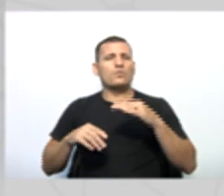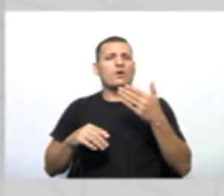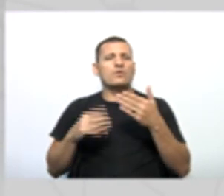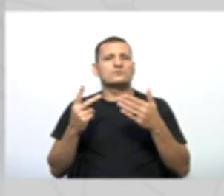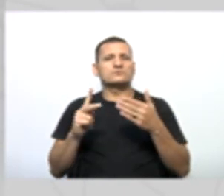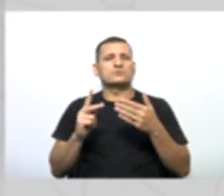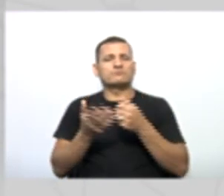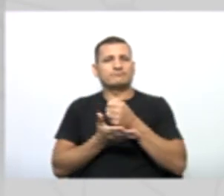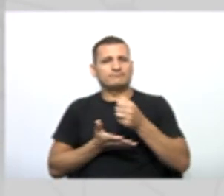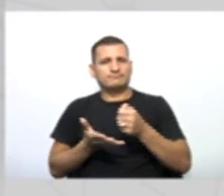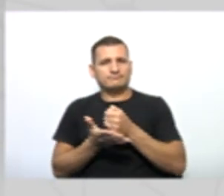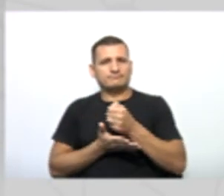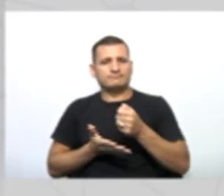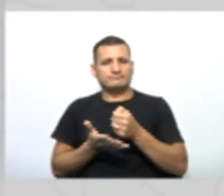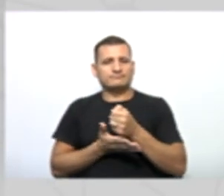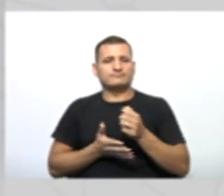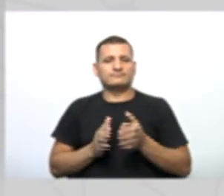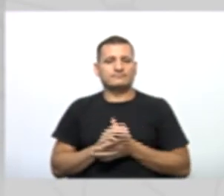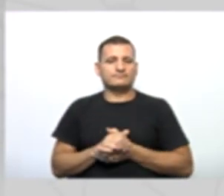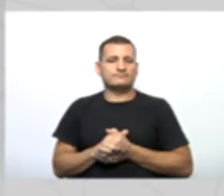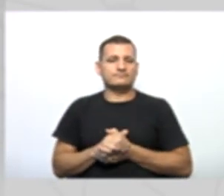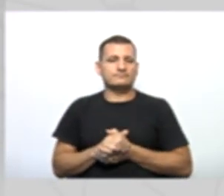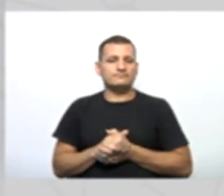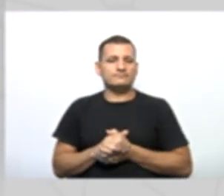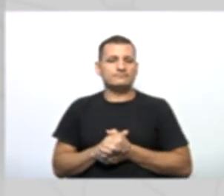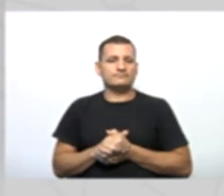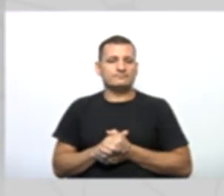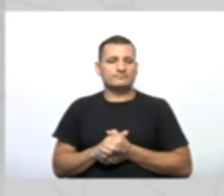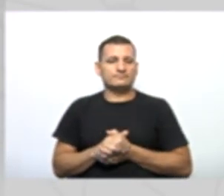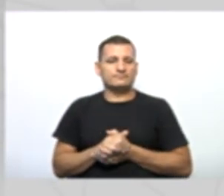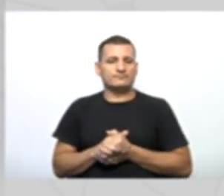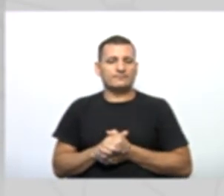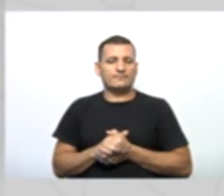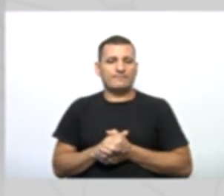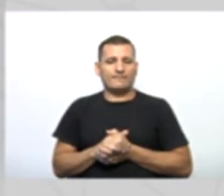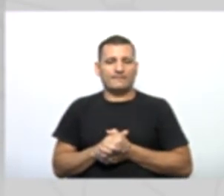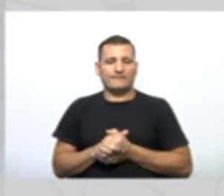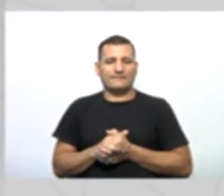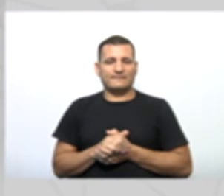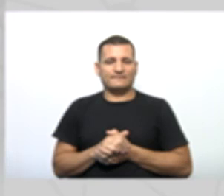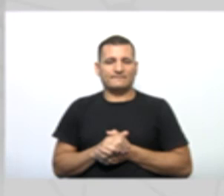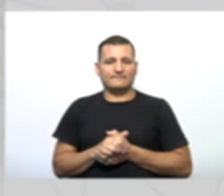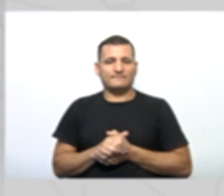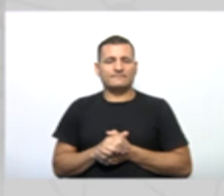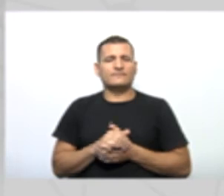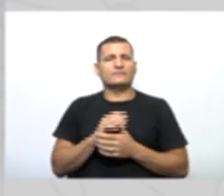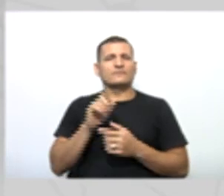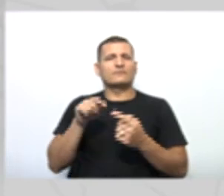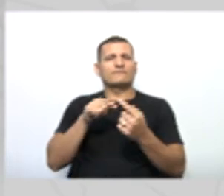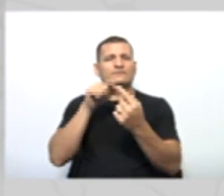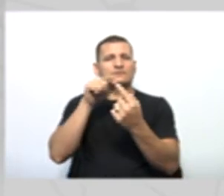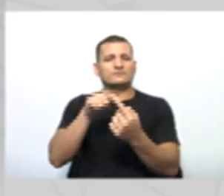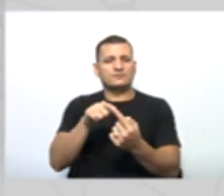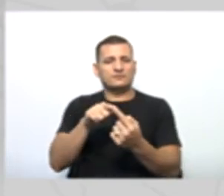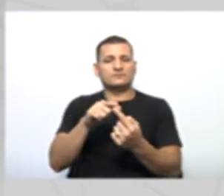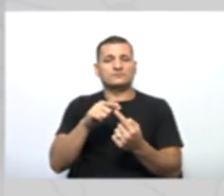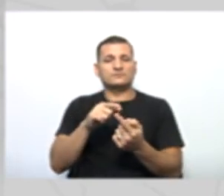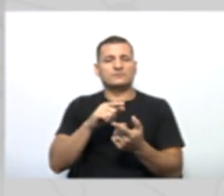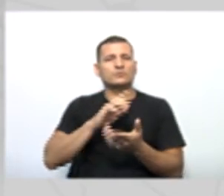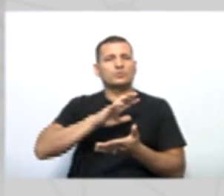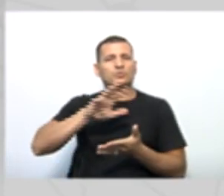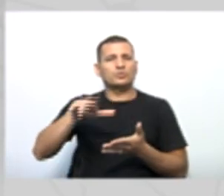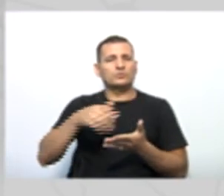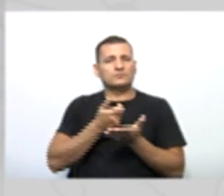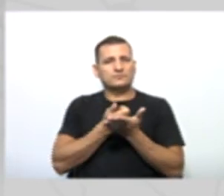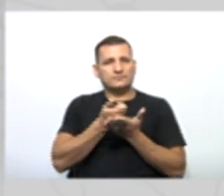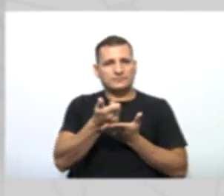principais fundamentos. Próxima. A próxima, super fácil também, pessoal, olha só. A finalidade para a qual tende todas as nossas ações,